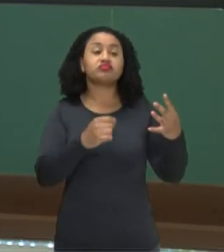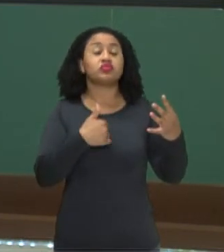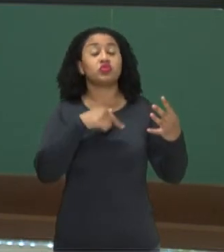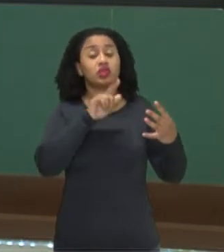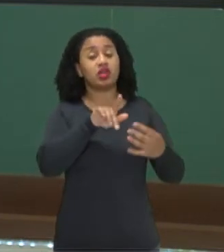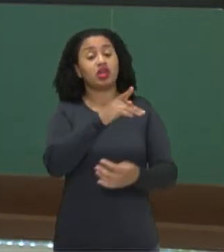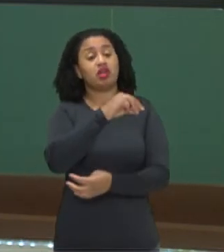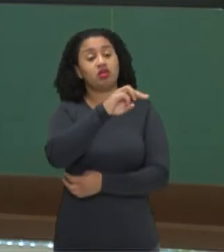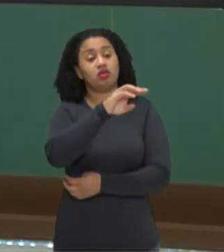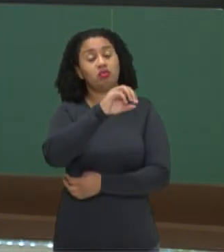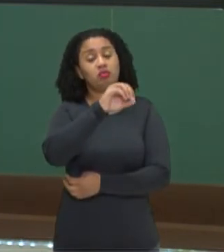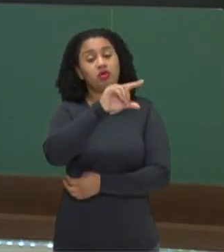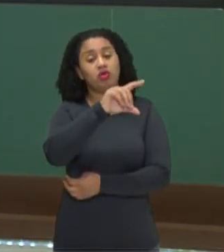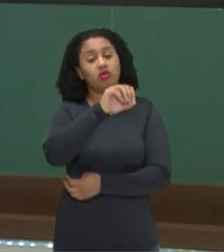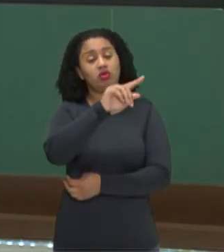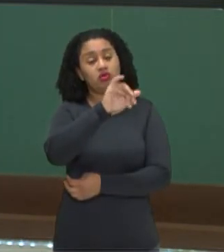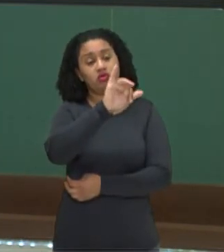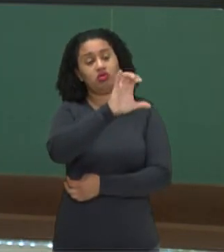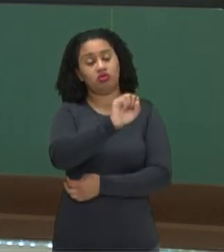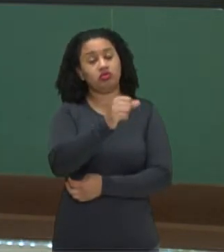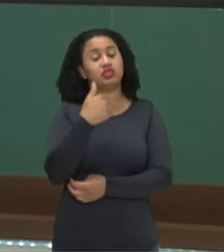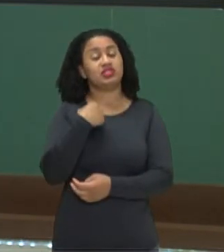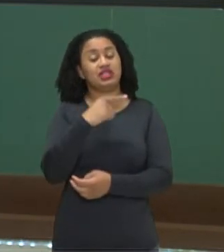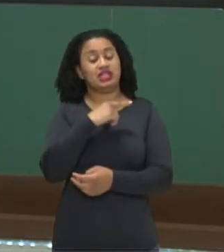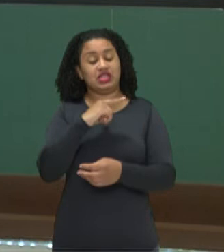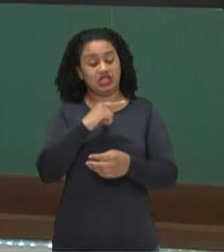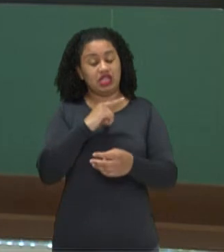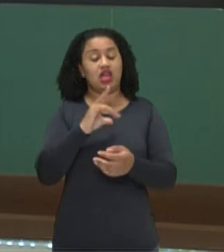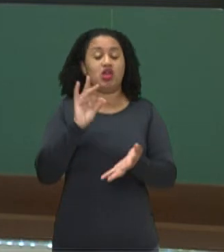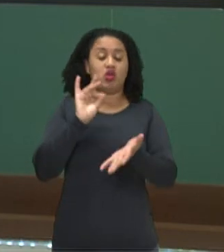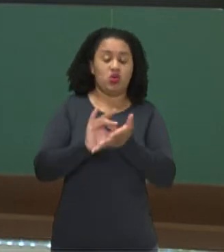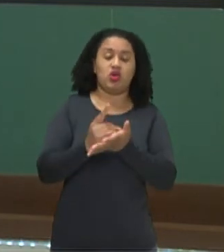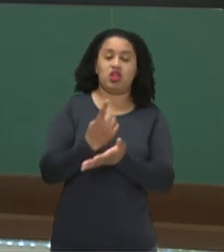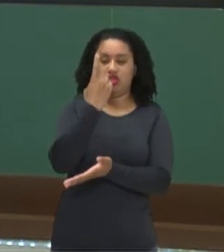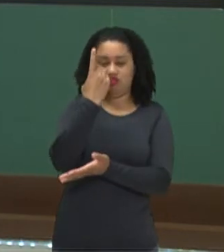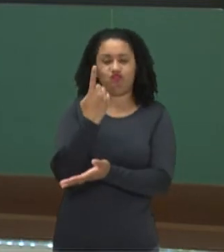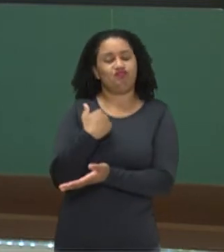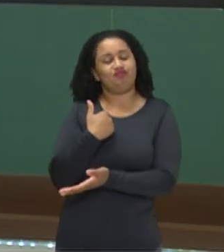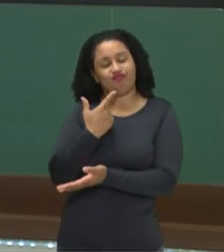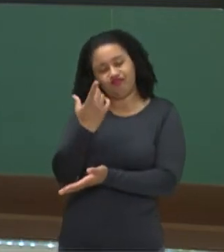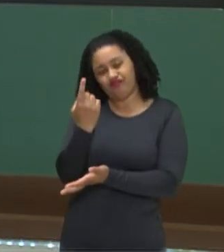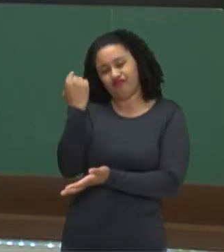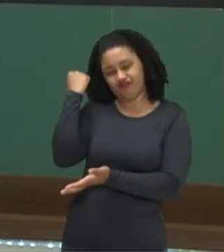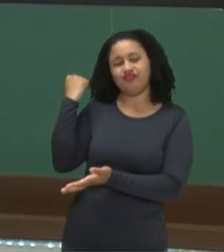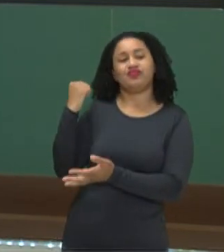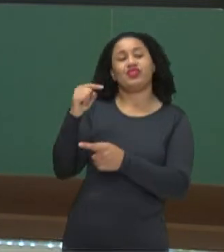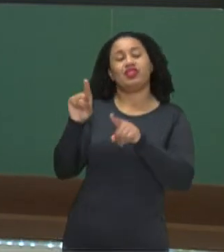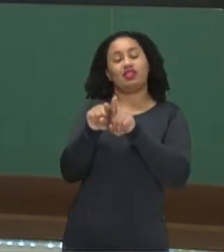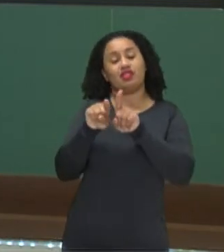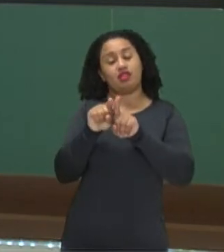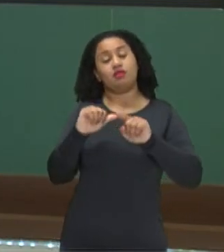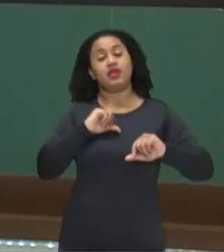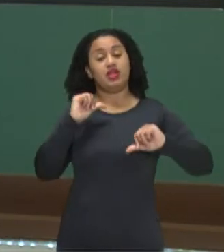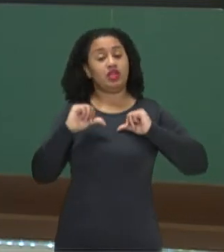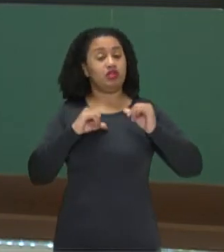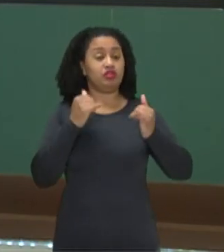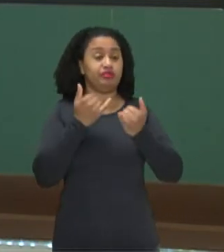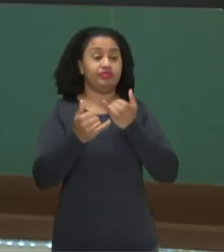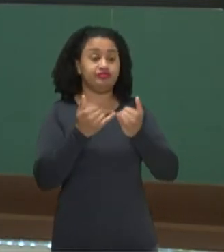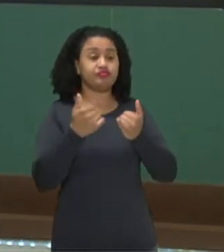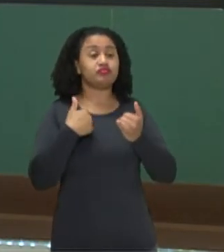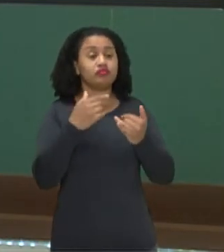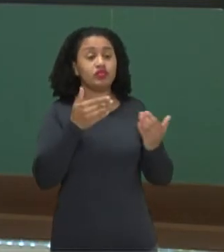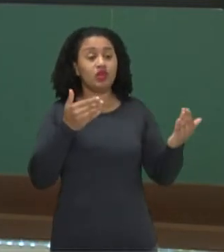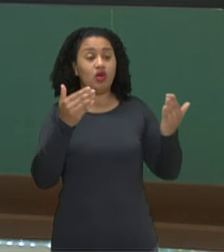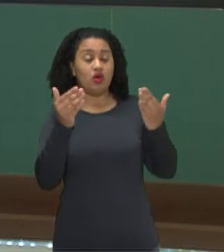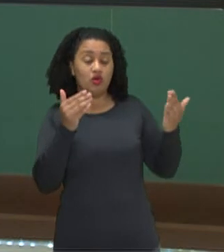órgãos homólogos são aqueles que têm a mesma origem embrionária e a anatomia semelhante. Então, se a gente for